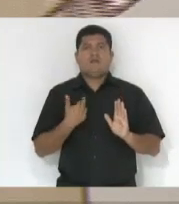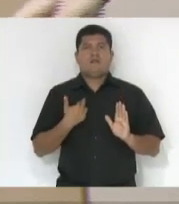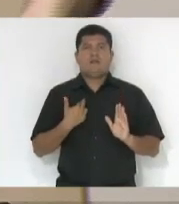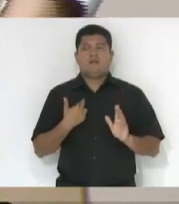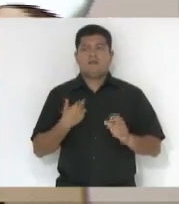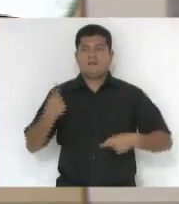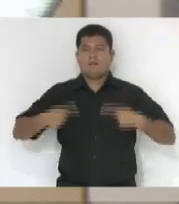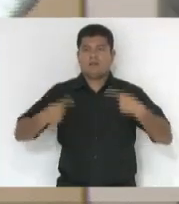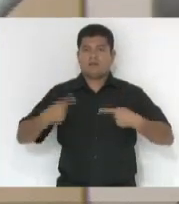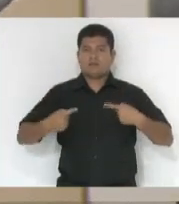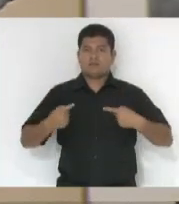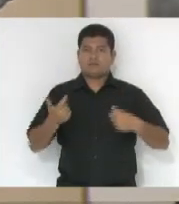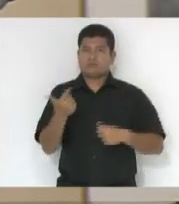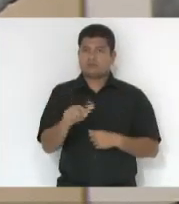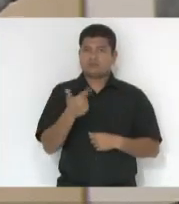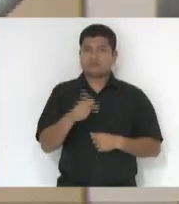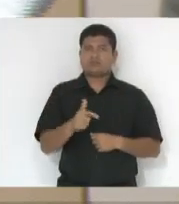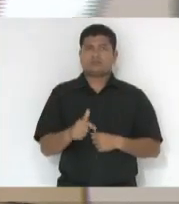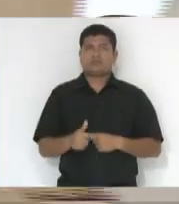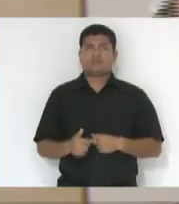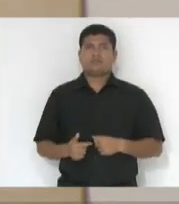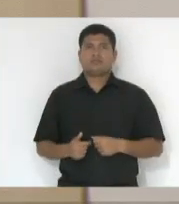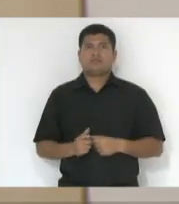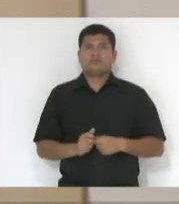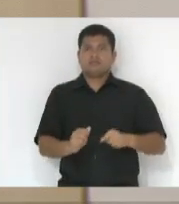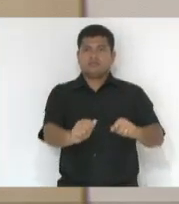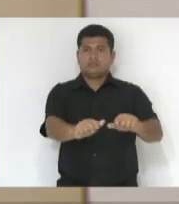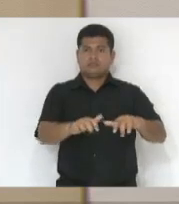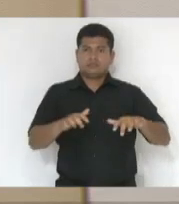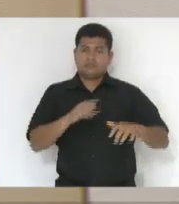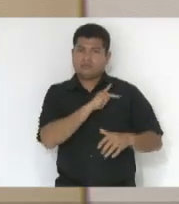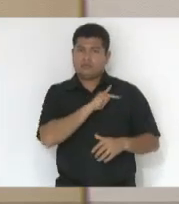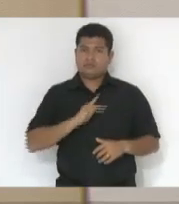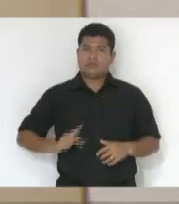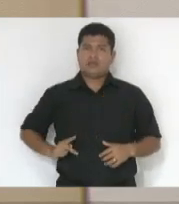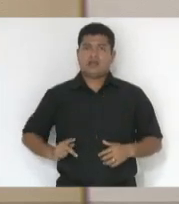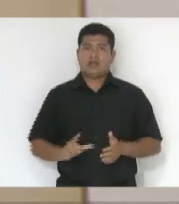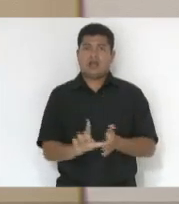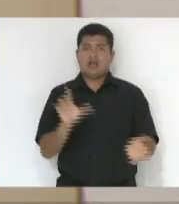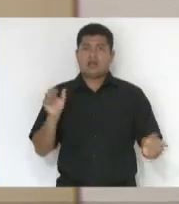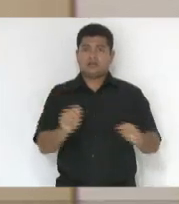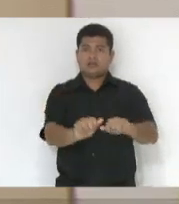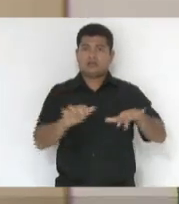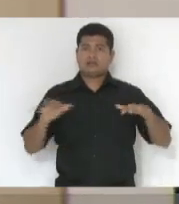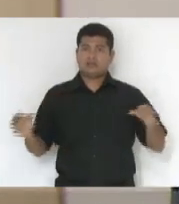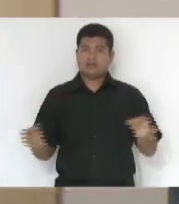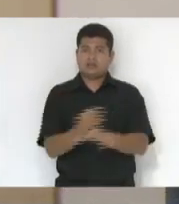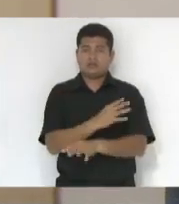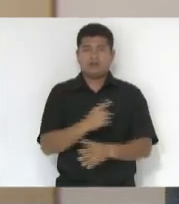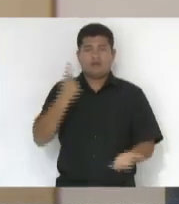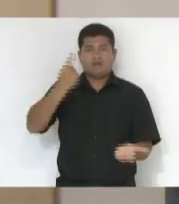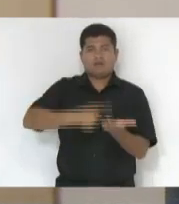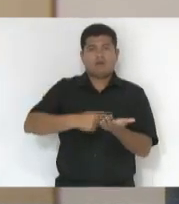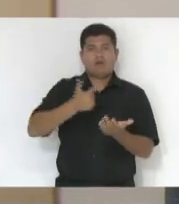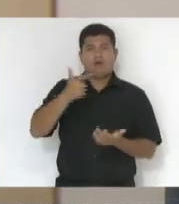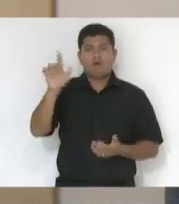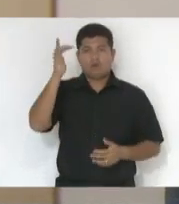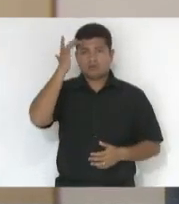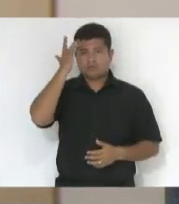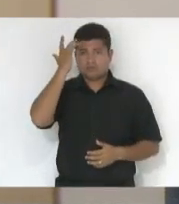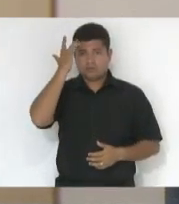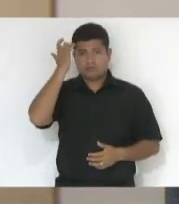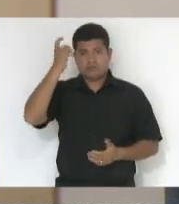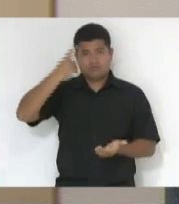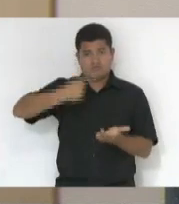para deliberar, esta presidência, antes de encerrar a sessão, convoca outra ordinária para